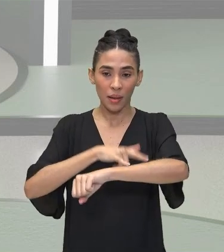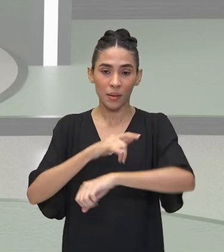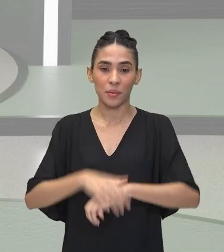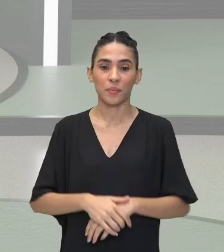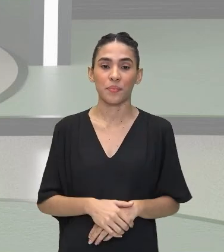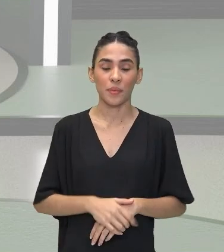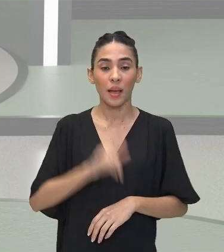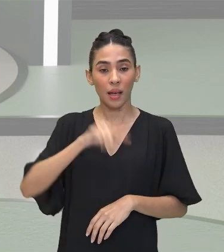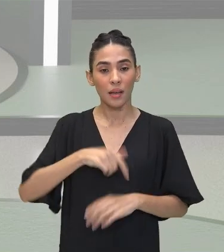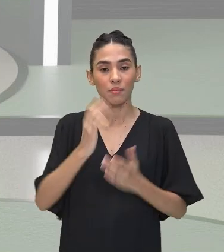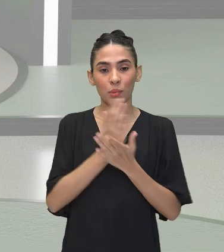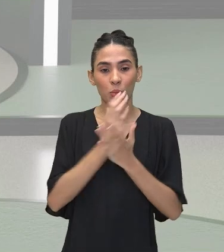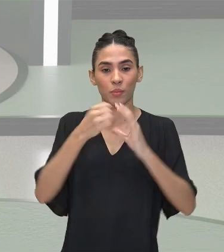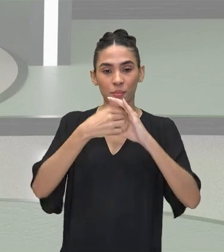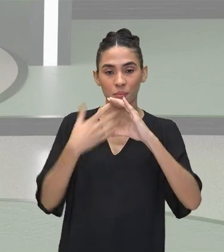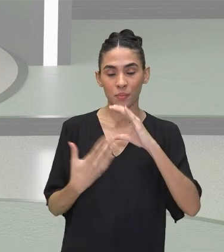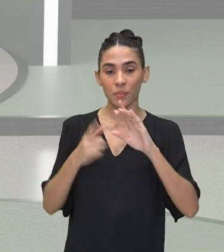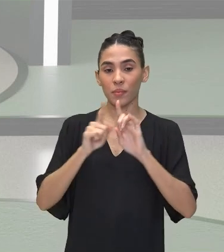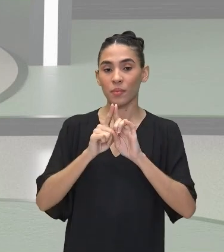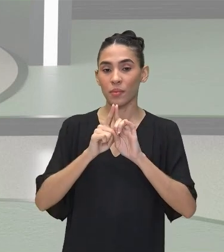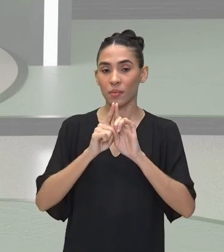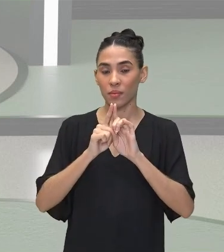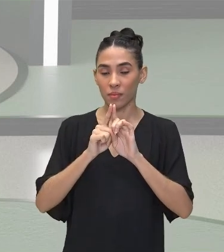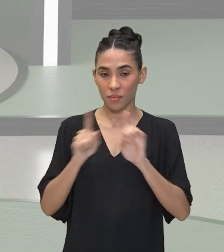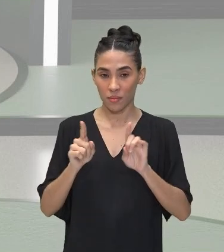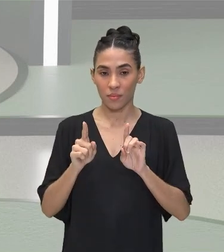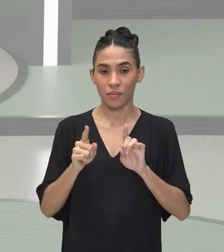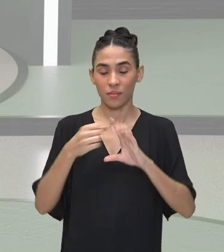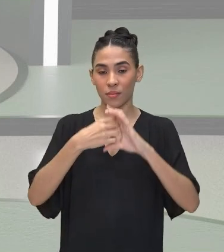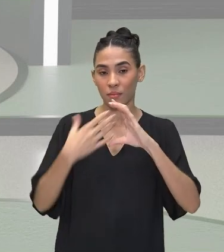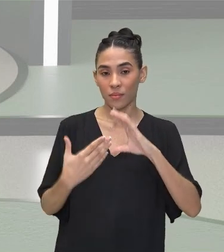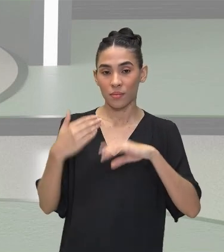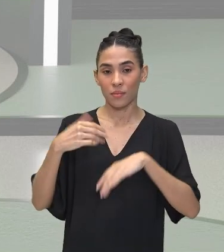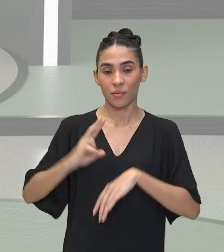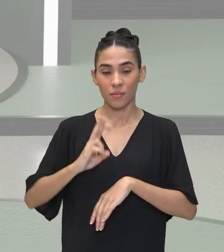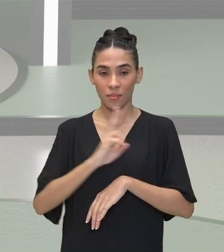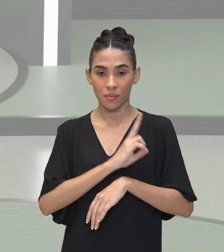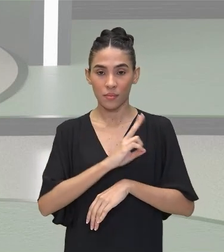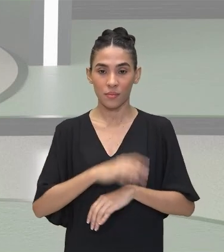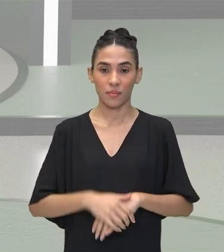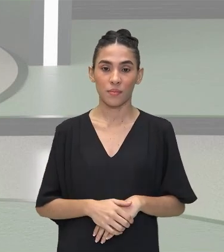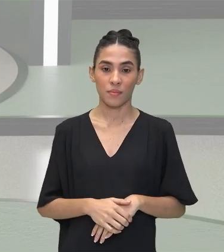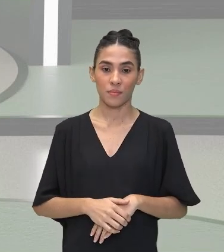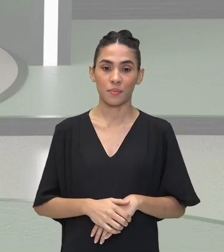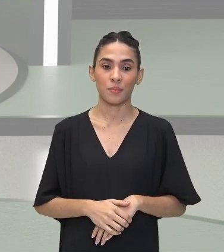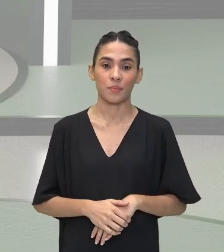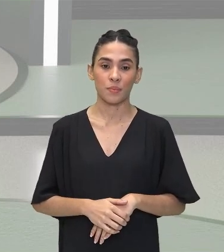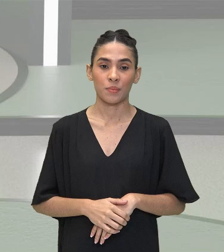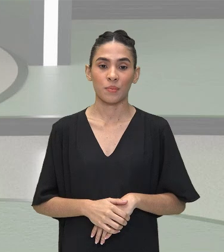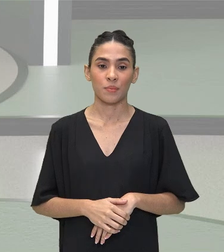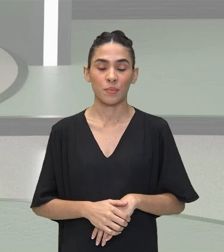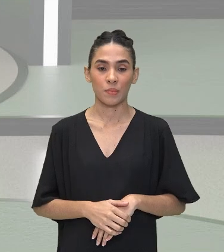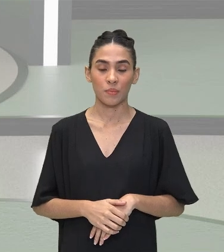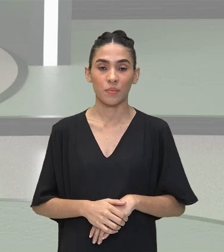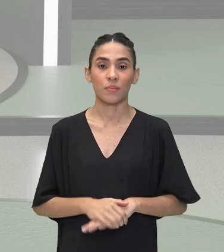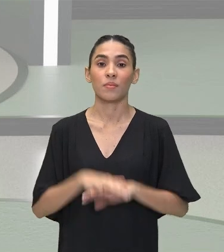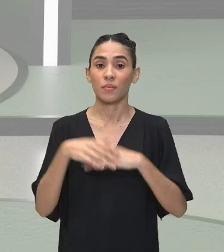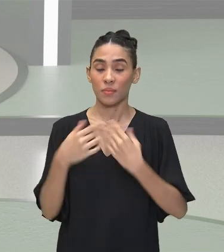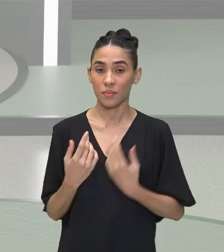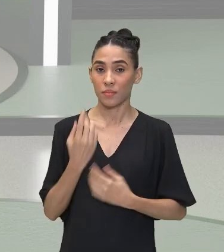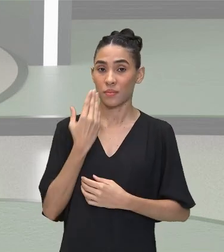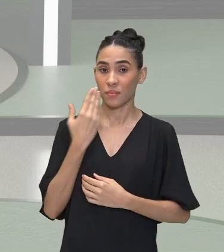são algumas características. Mais características aqui das vitaminas Hidrossolúveis. Assim, as